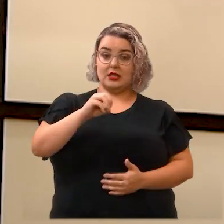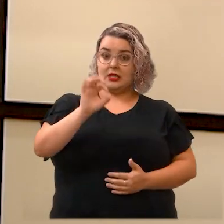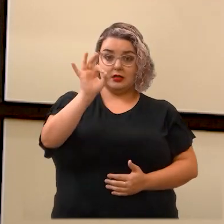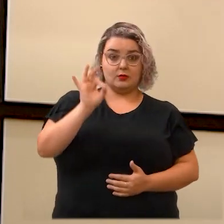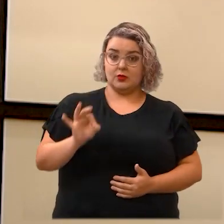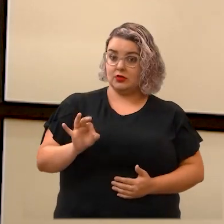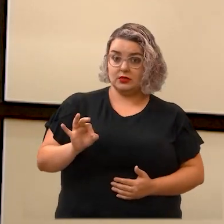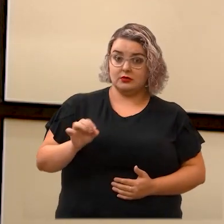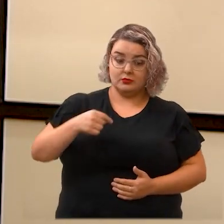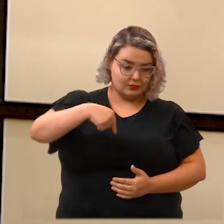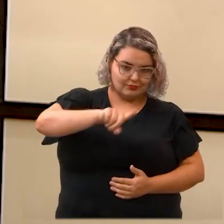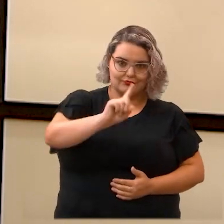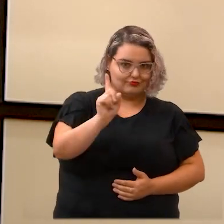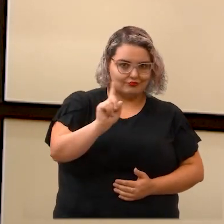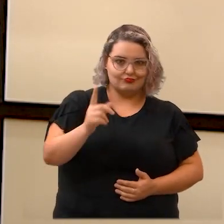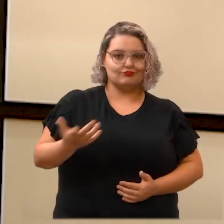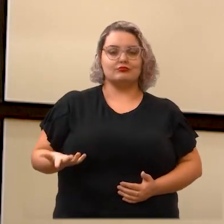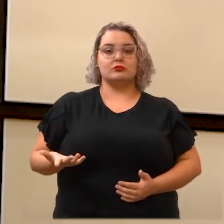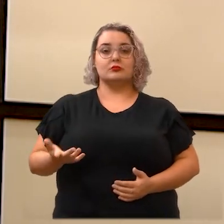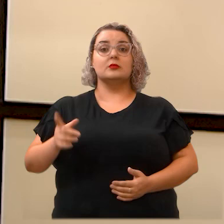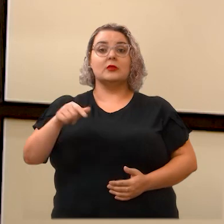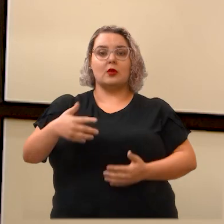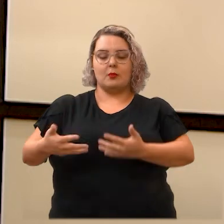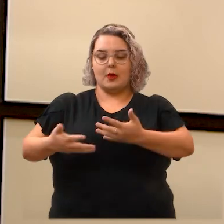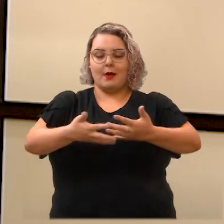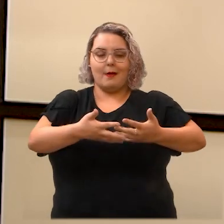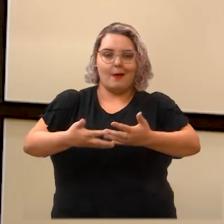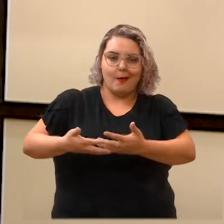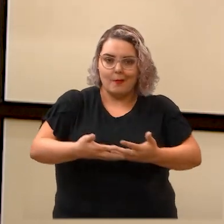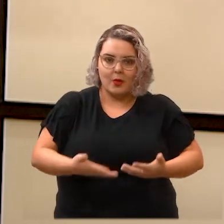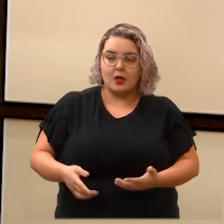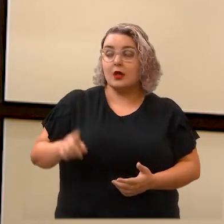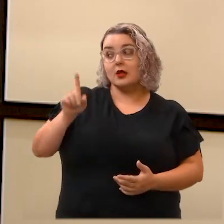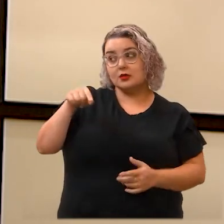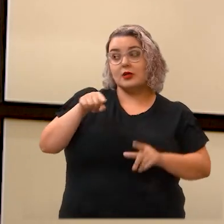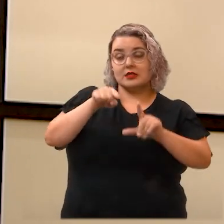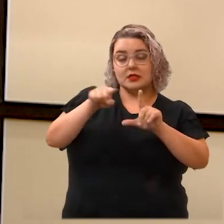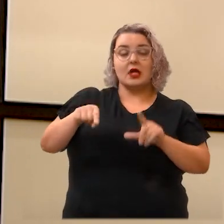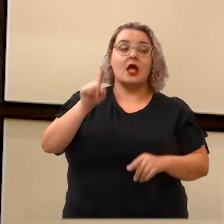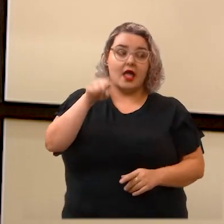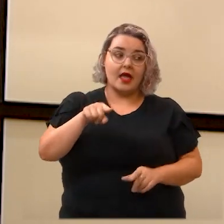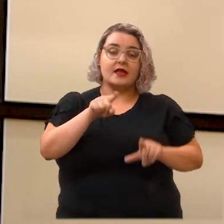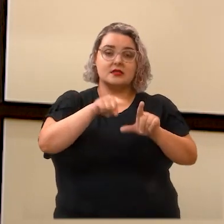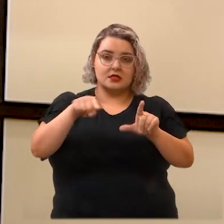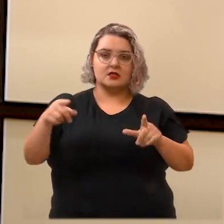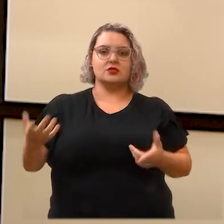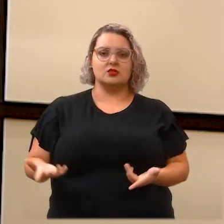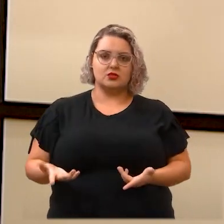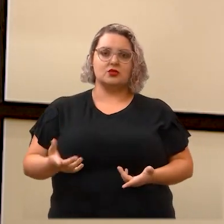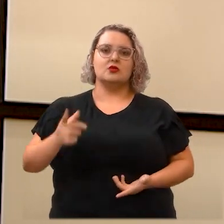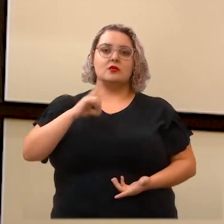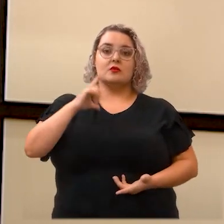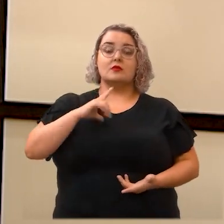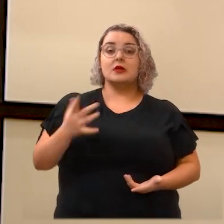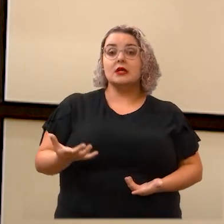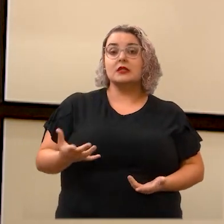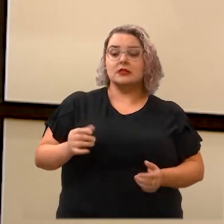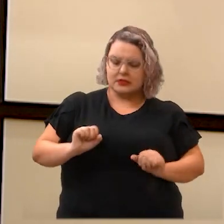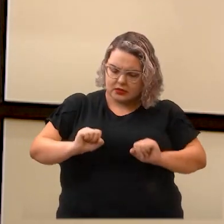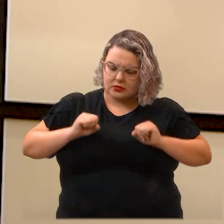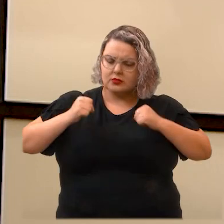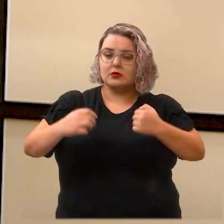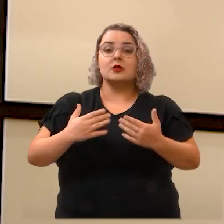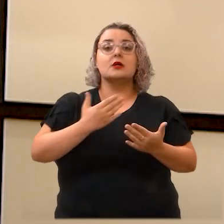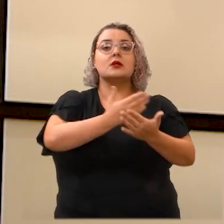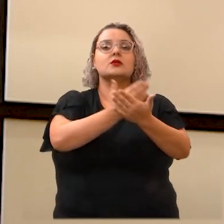de 30% das pessoas não vão fazer a prova então é uma peneira é uma peneira vai sobrar quem fez